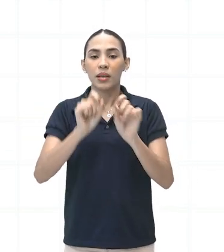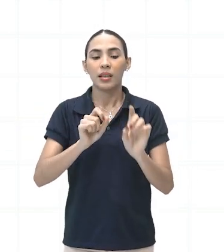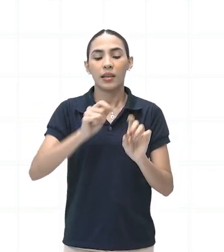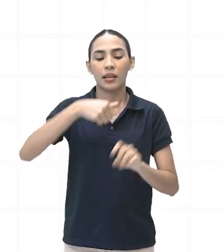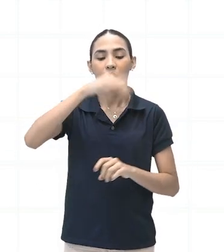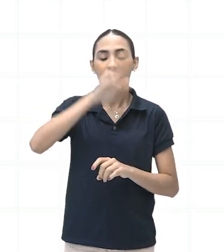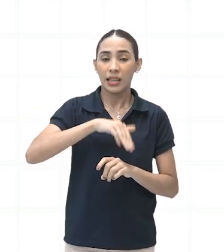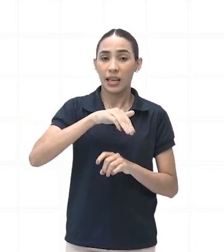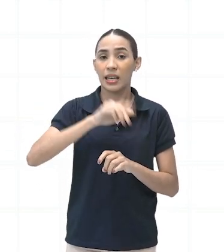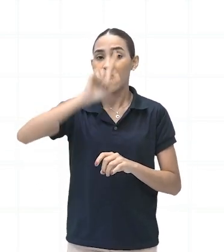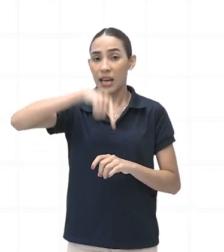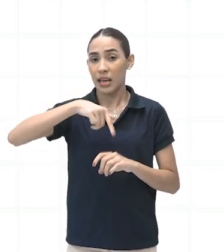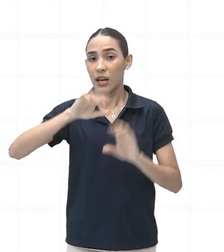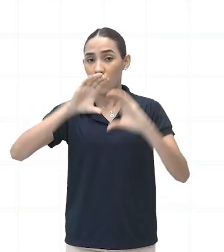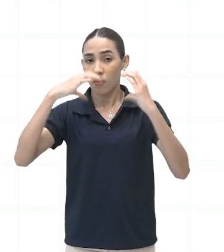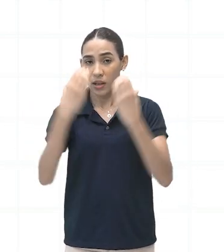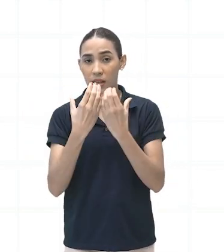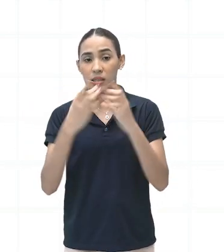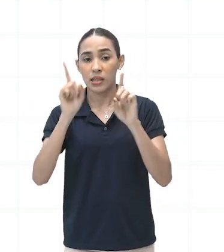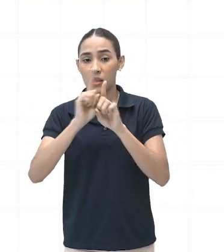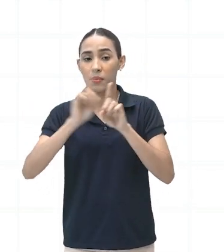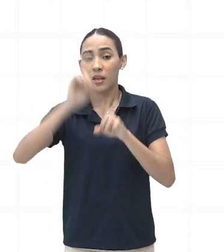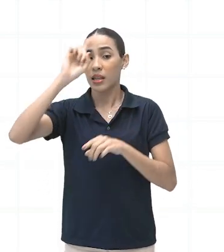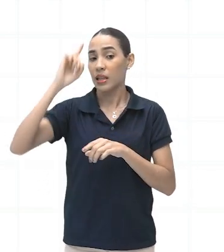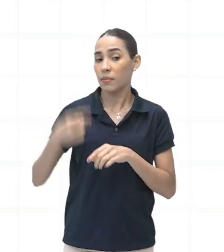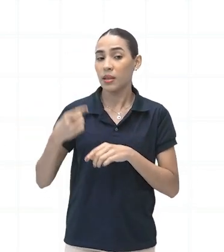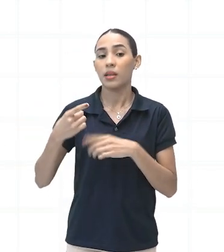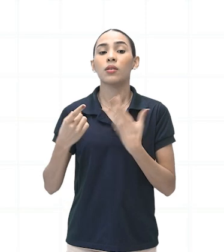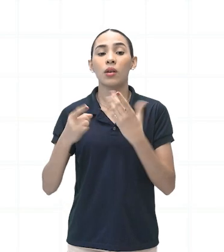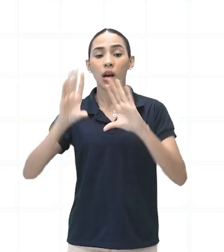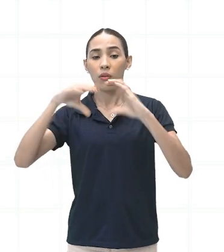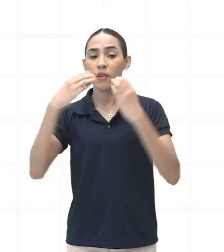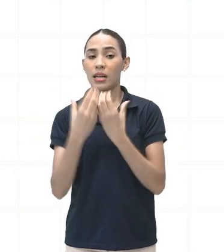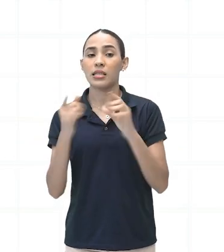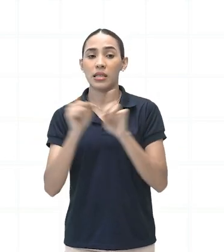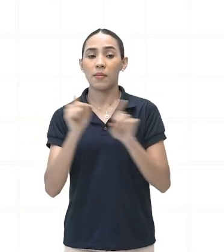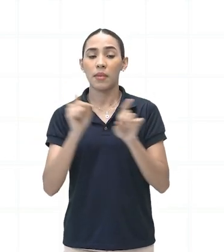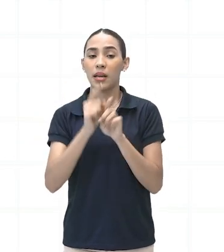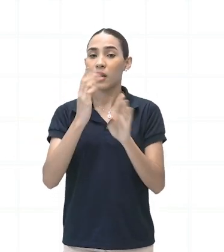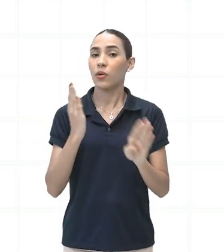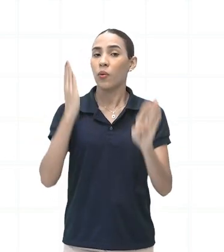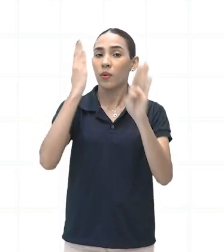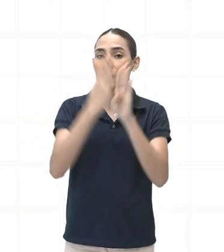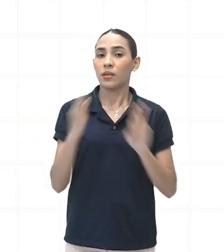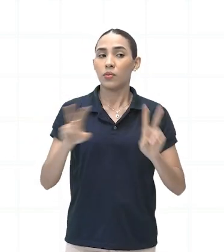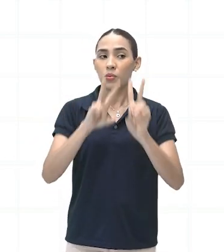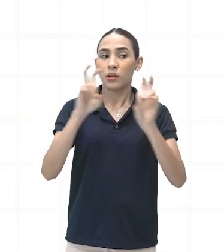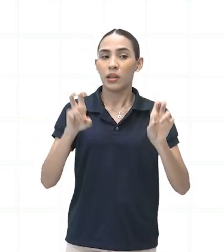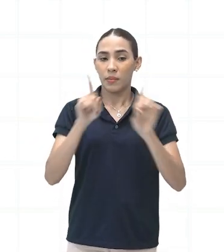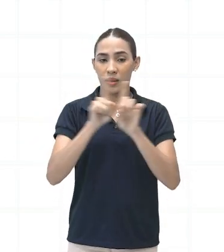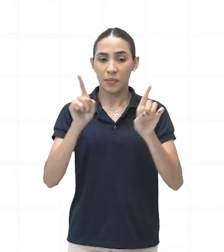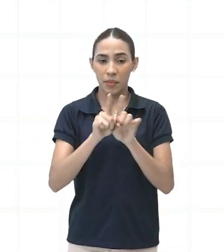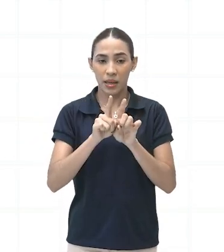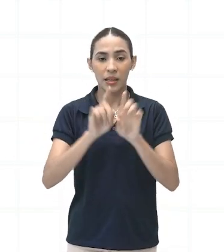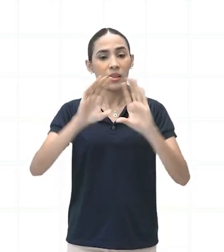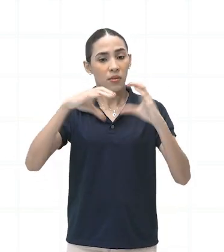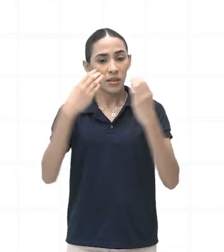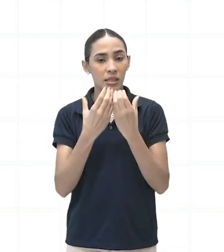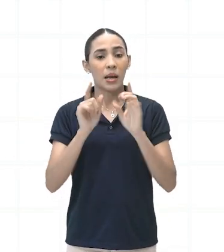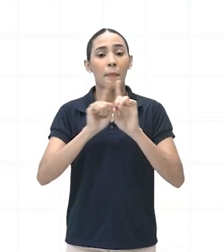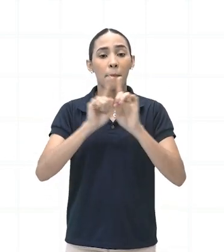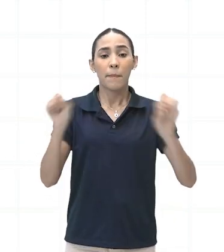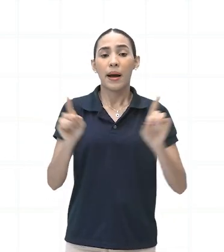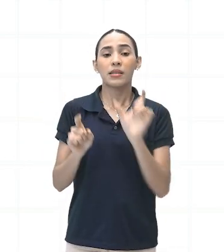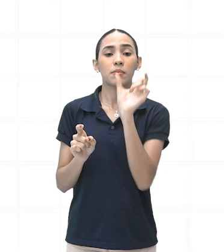essa conferência pertence, determinando essa conferência também, identificando o assunto da conferência, mas observem